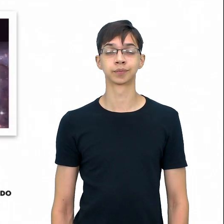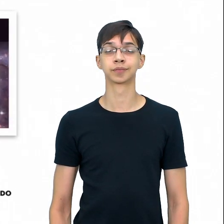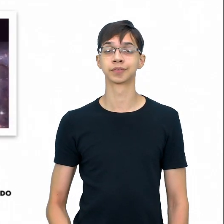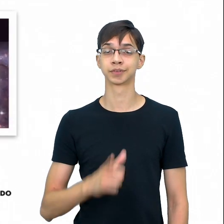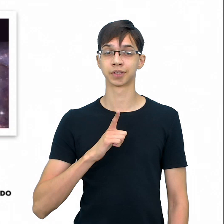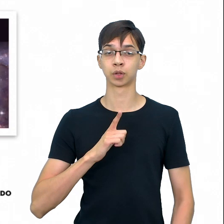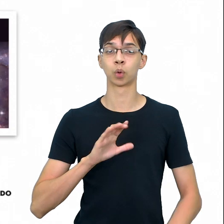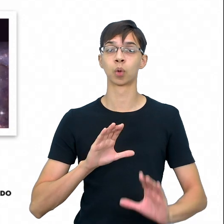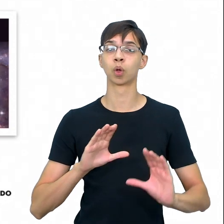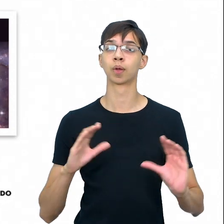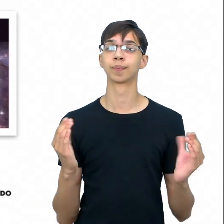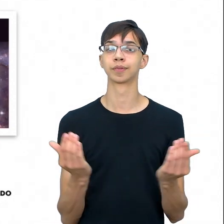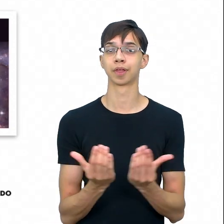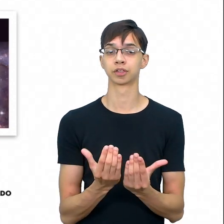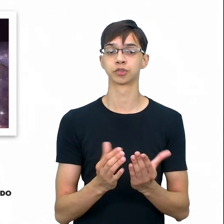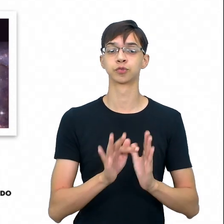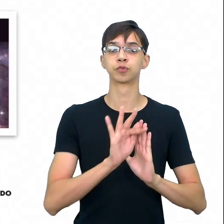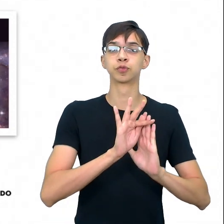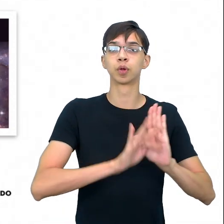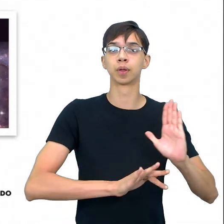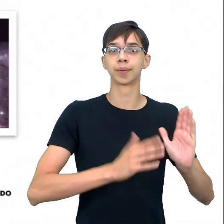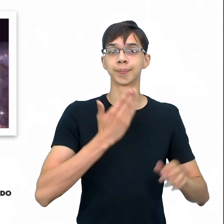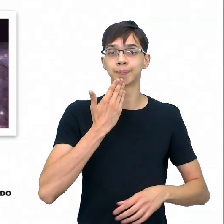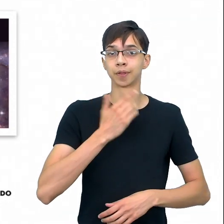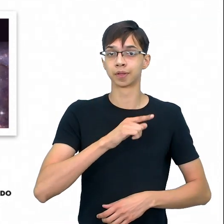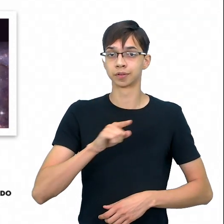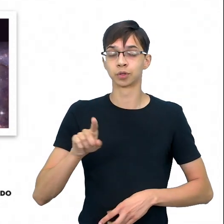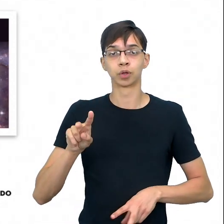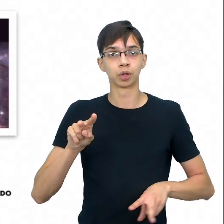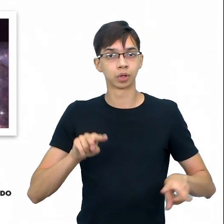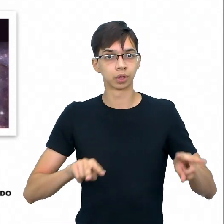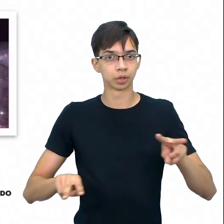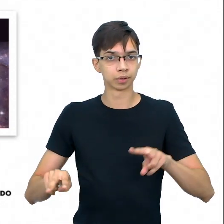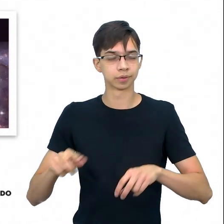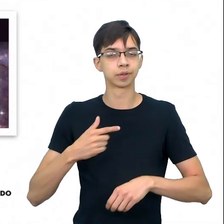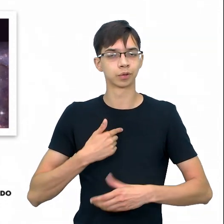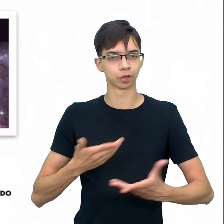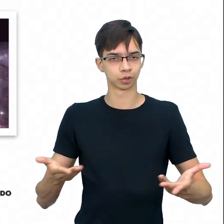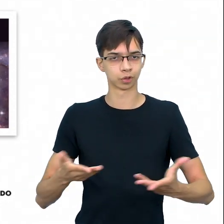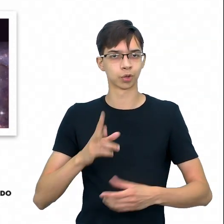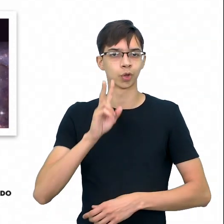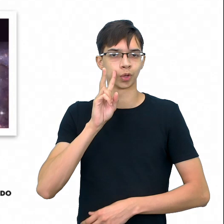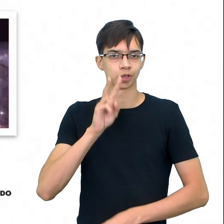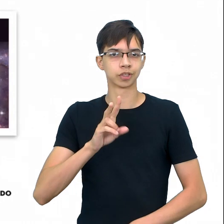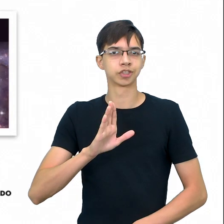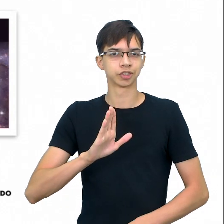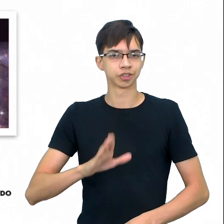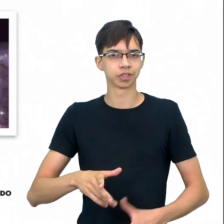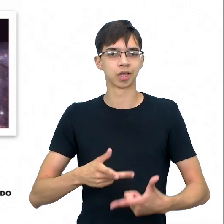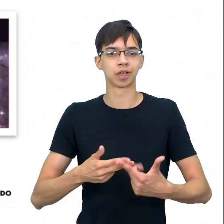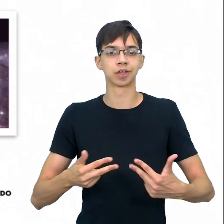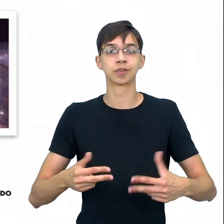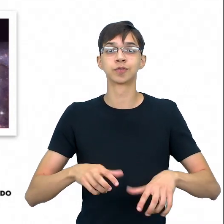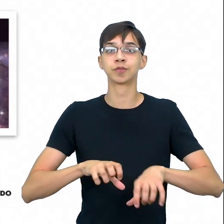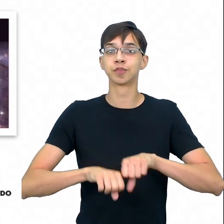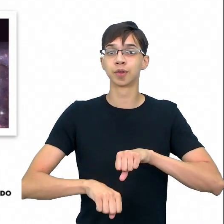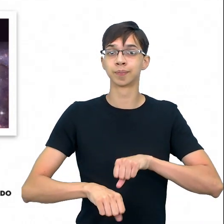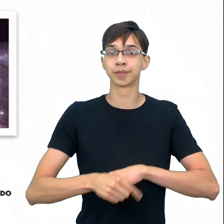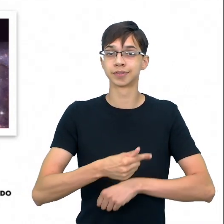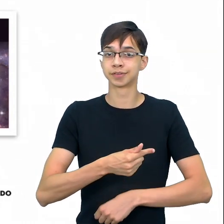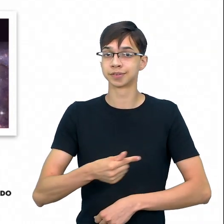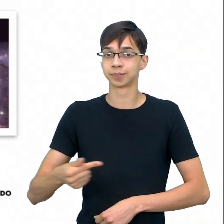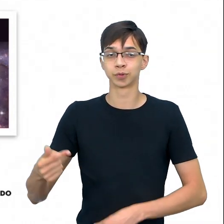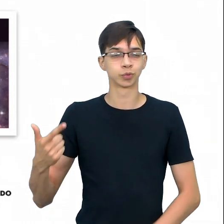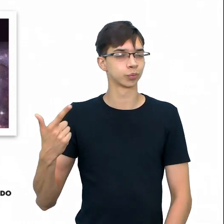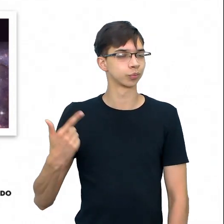que é o nosso formulário, que a gente pede que vocês olhem. Eu acabei de olhar para ver se tinha alguma coisa da formação dessa semana. Não tinha ainda,